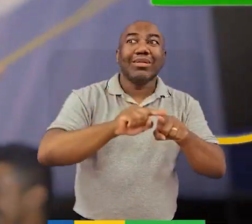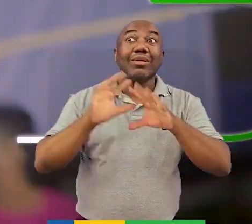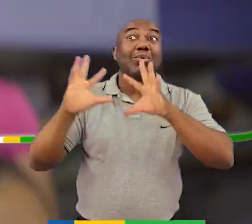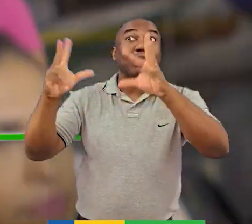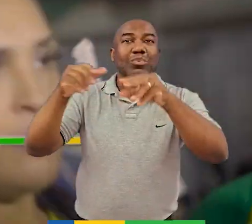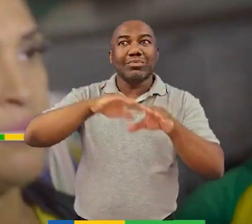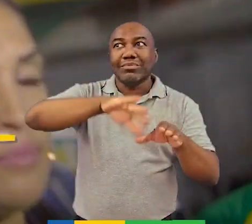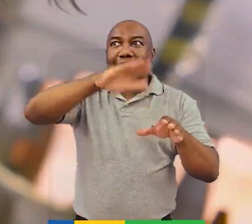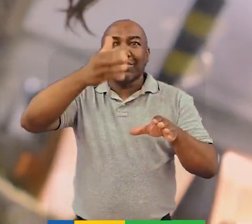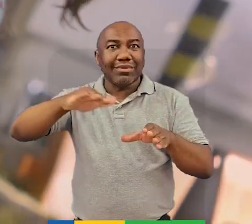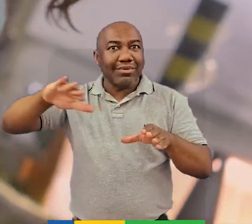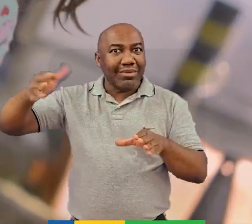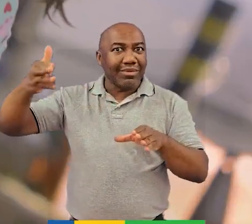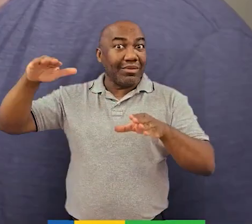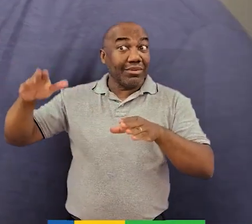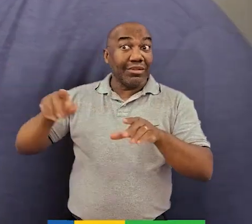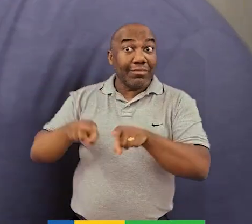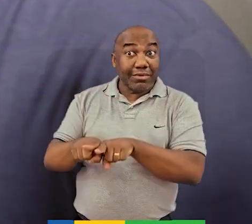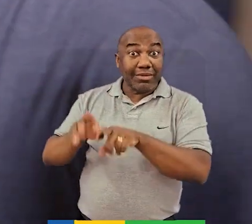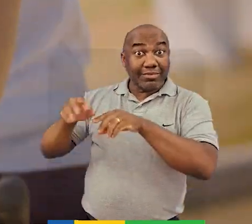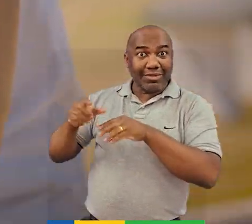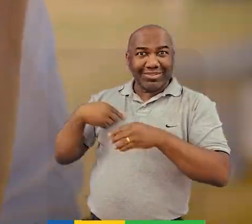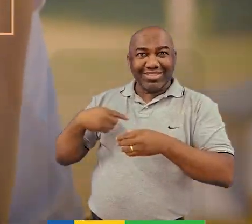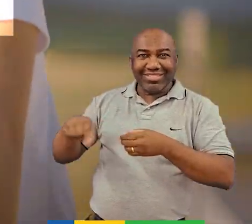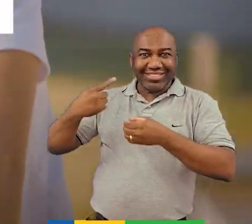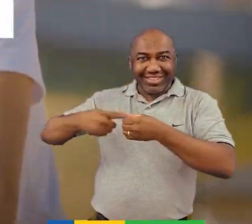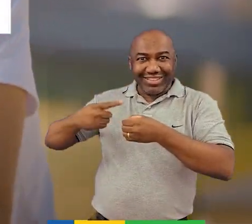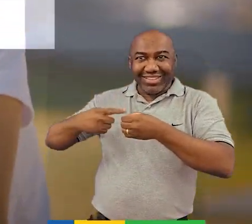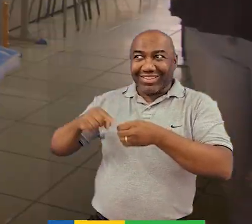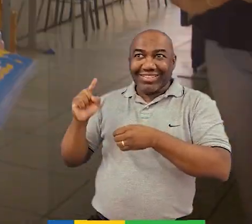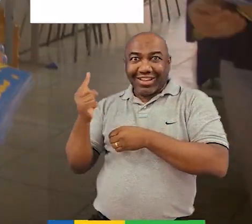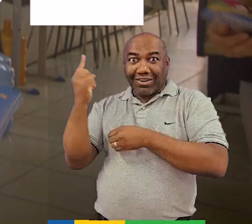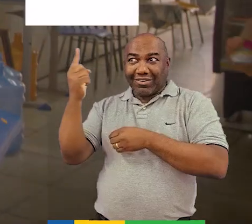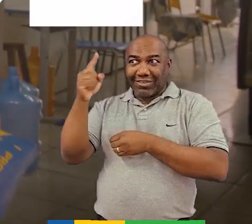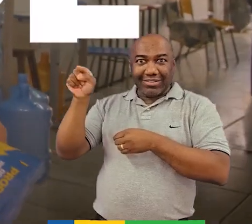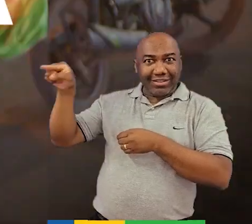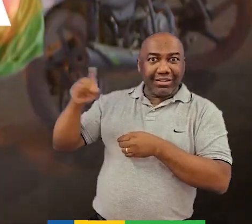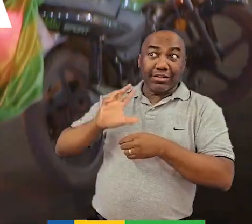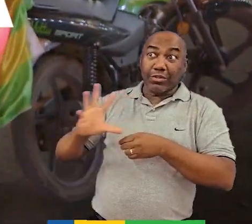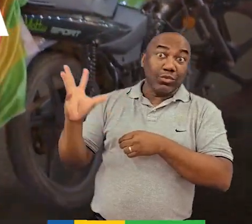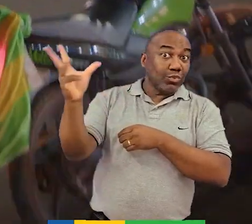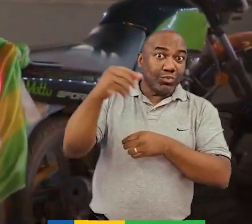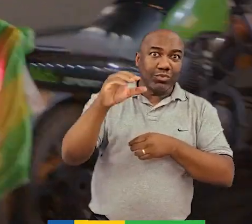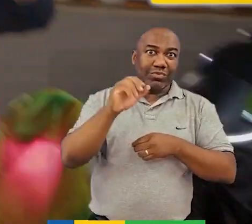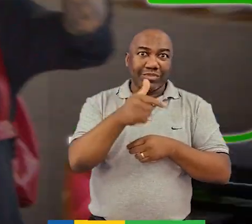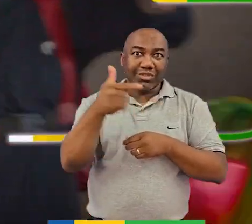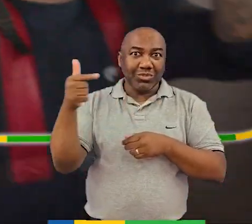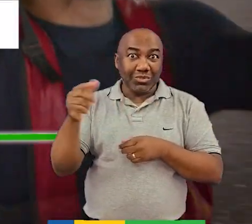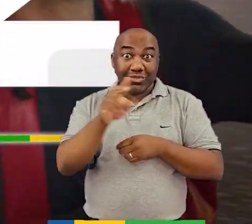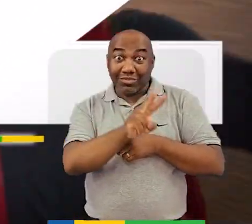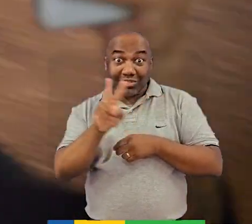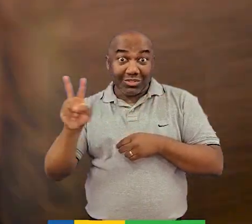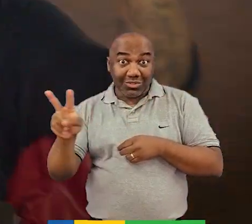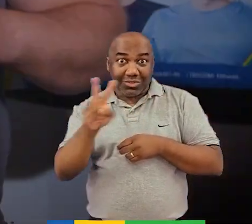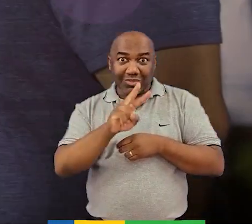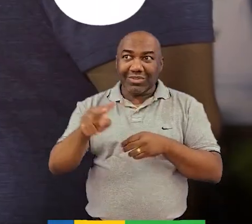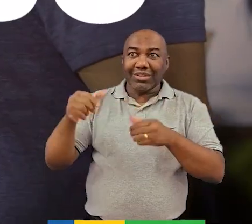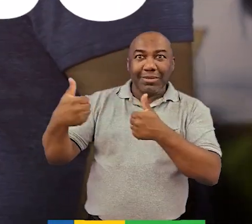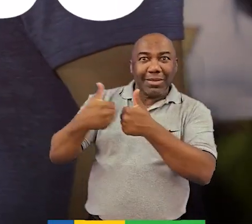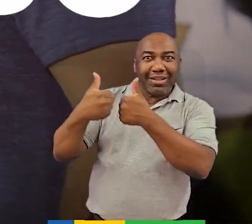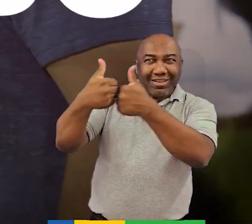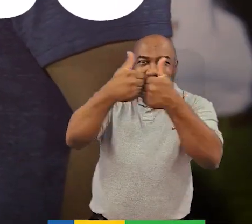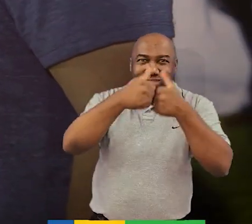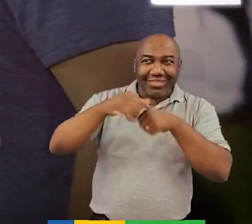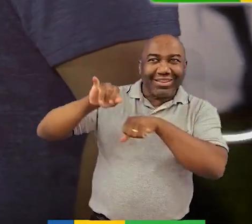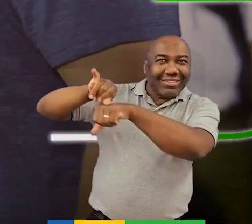é 22, no Alvorada todo mundo é 22, Cidade Alta todo mundo é 22, lá no